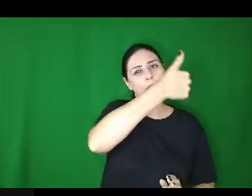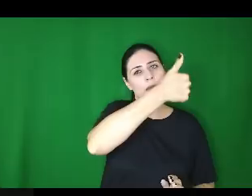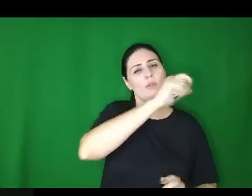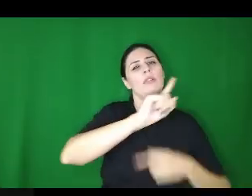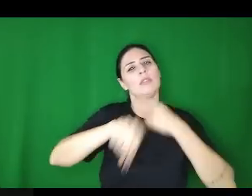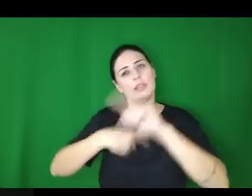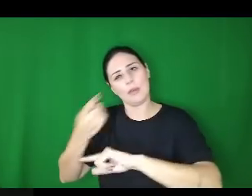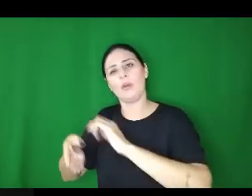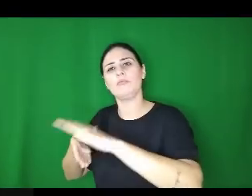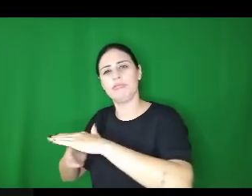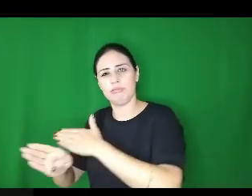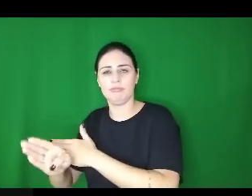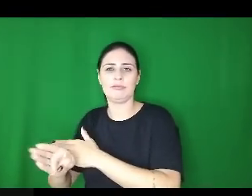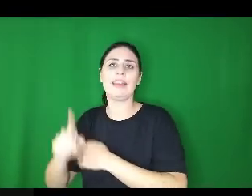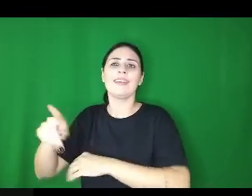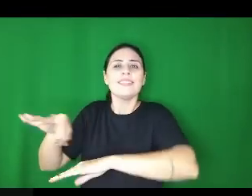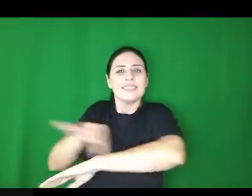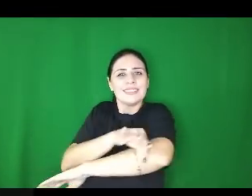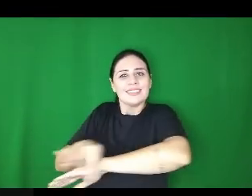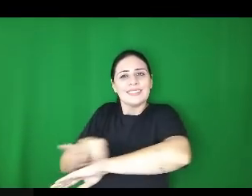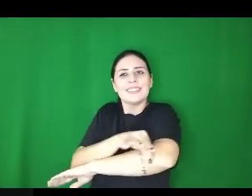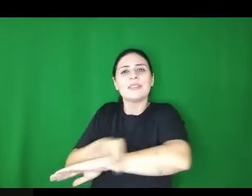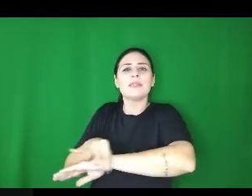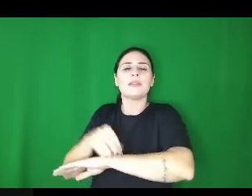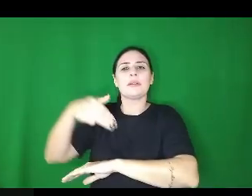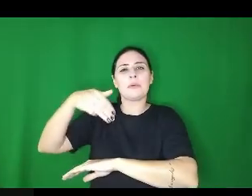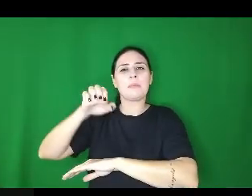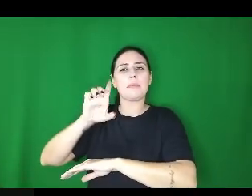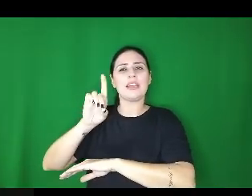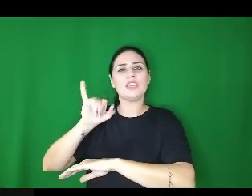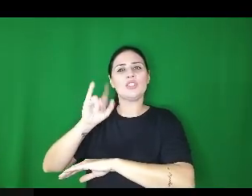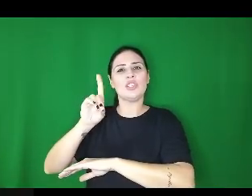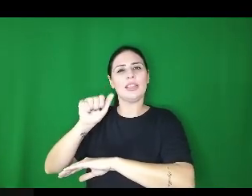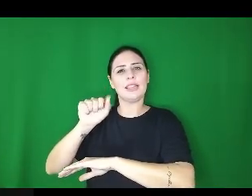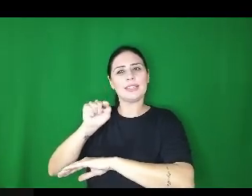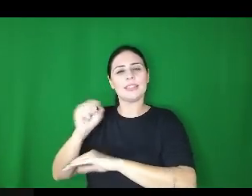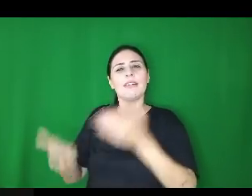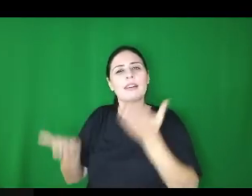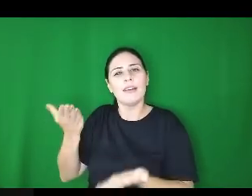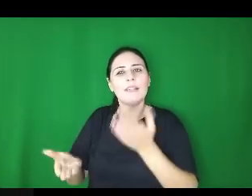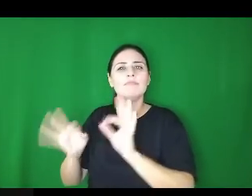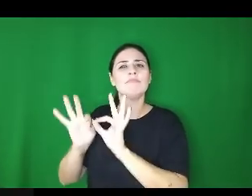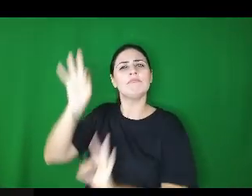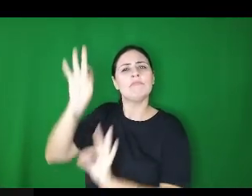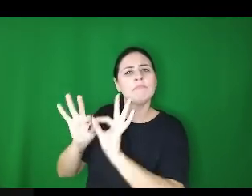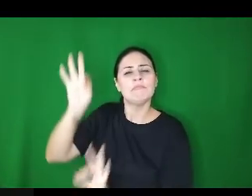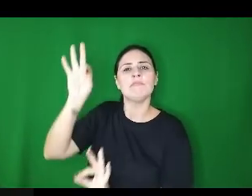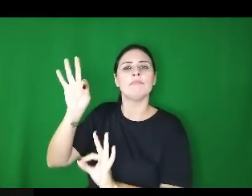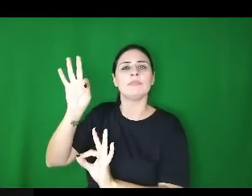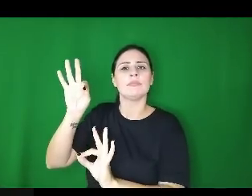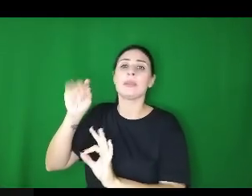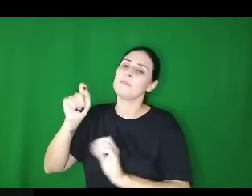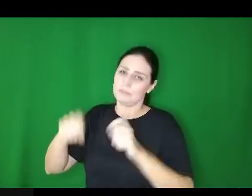vou aprender o conceito de fração? Ou vai aparecer conceito de número lá no ensino